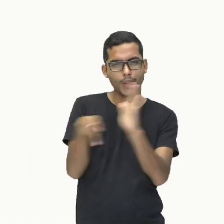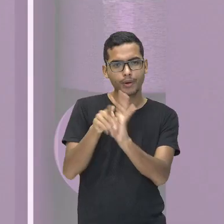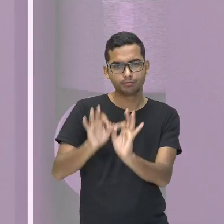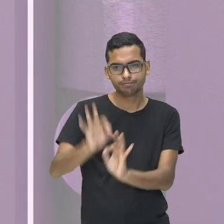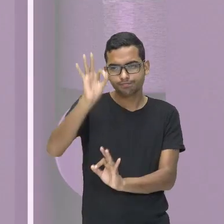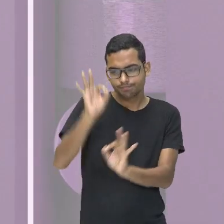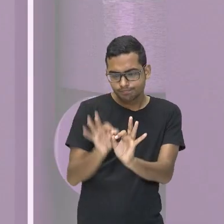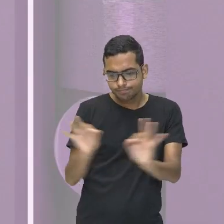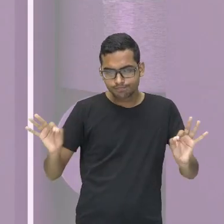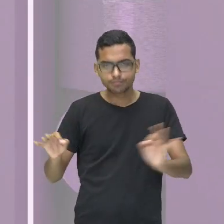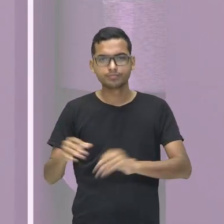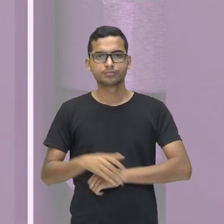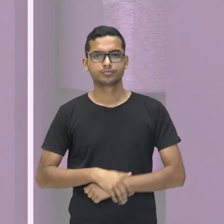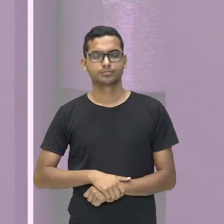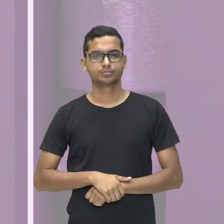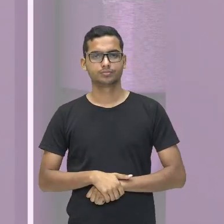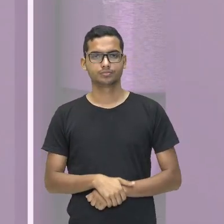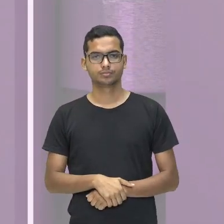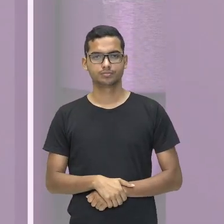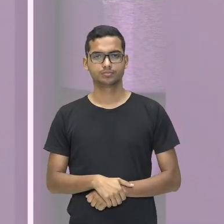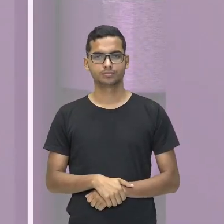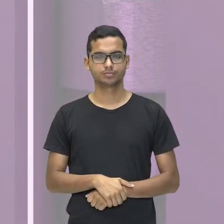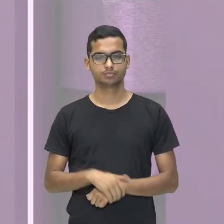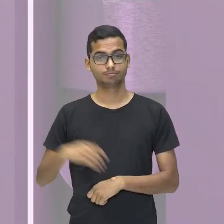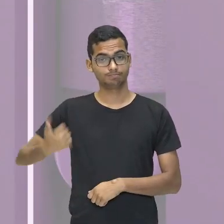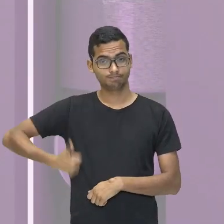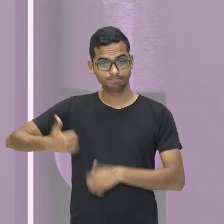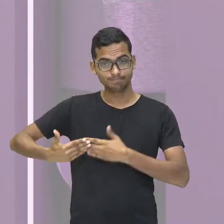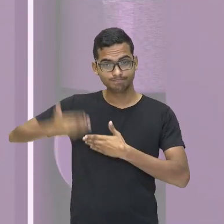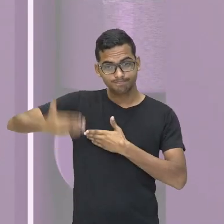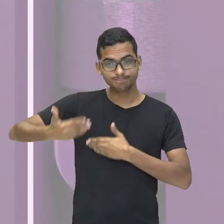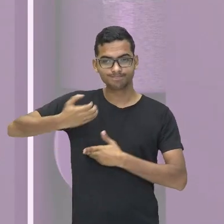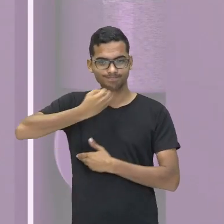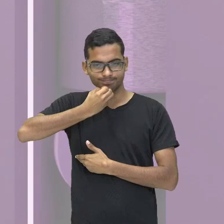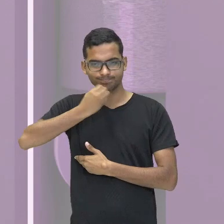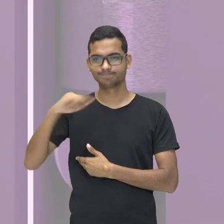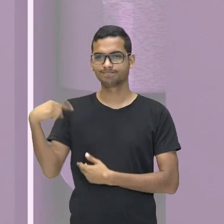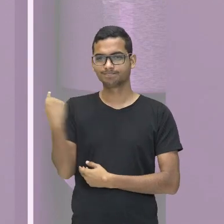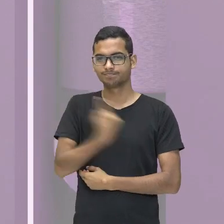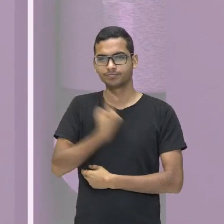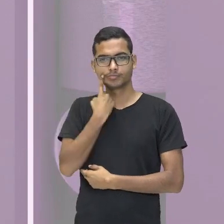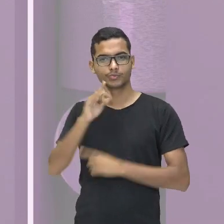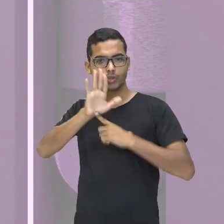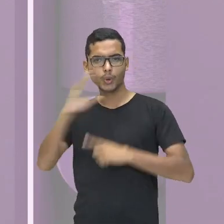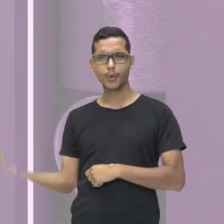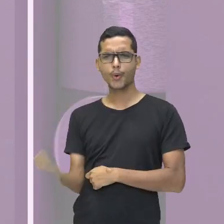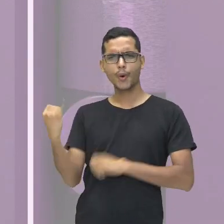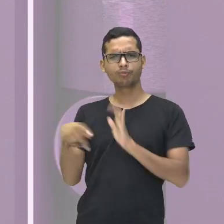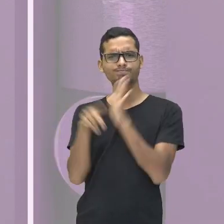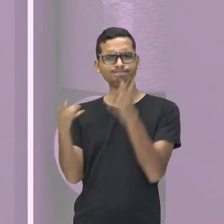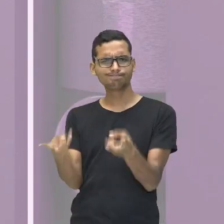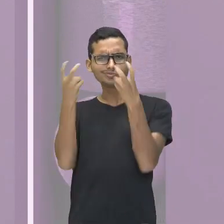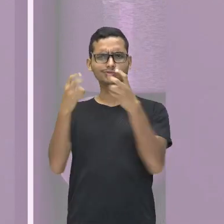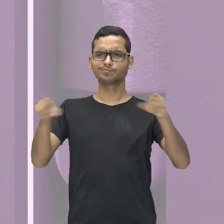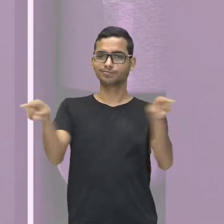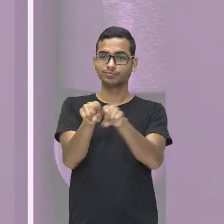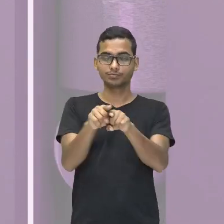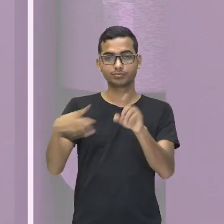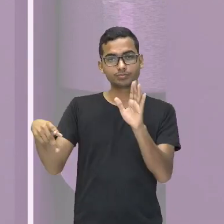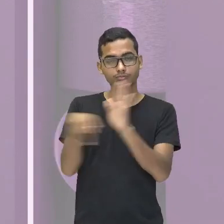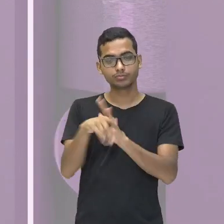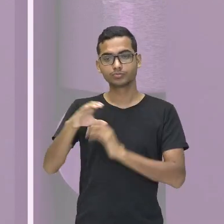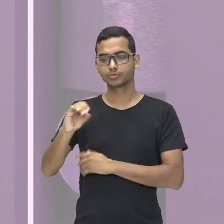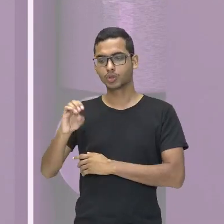distância de um ponto até uma reta, tá bom? Então, esse primeiro passo aqui é importante a gente identificar, né, os nossos coeficientes para